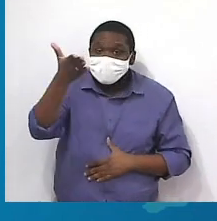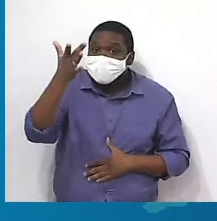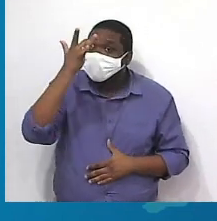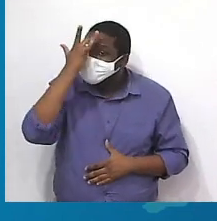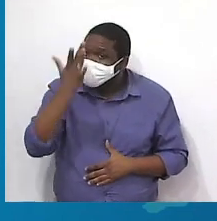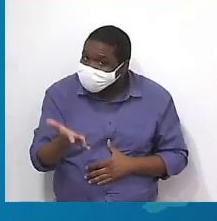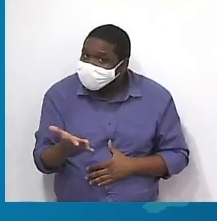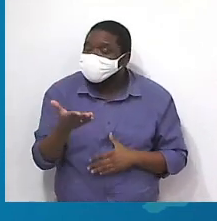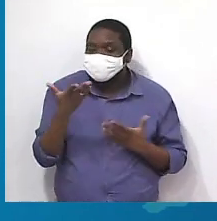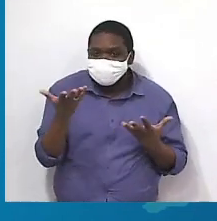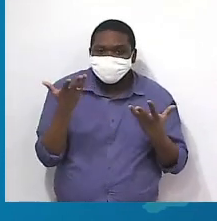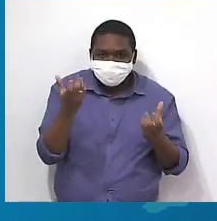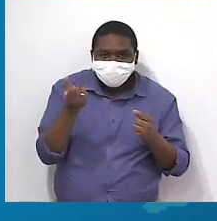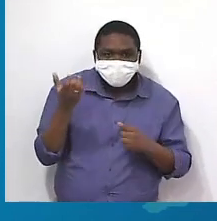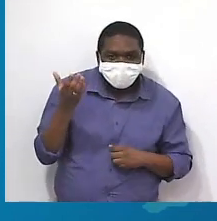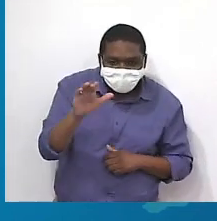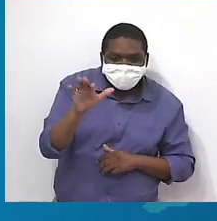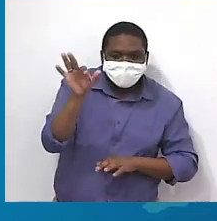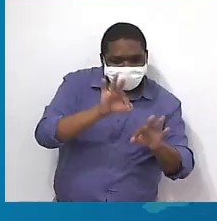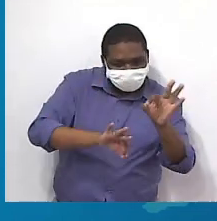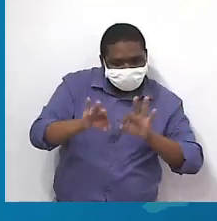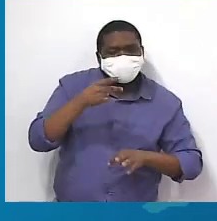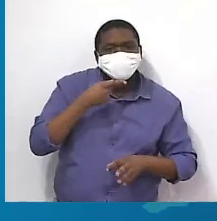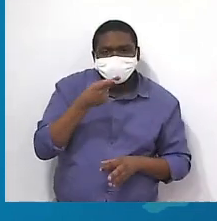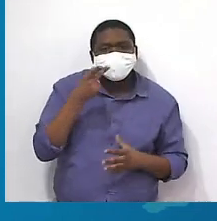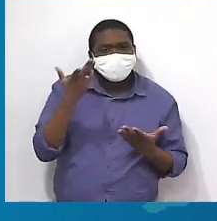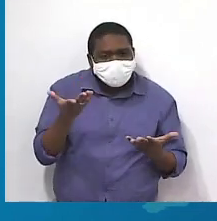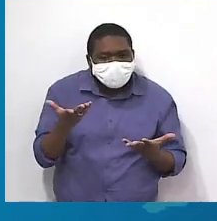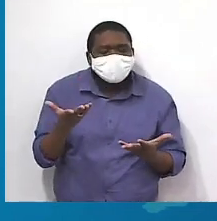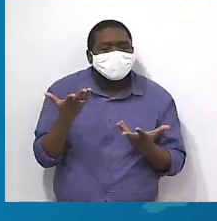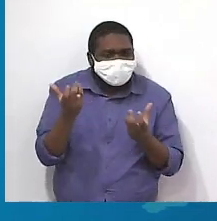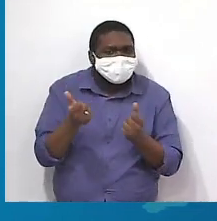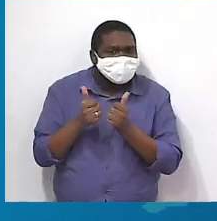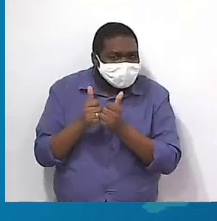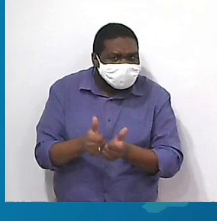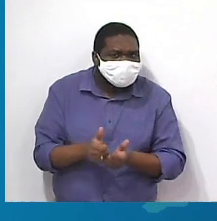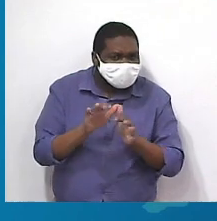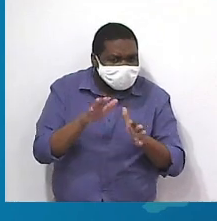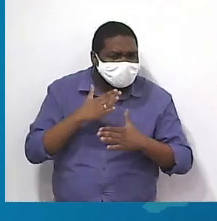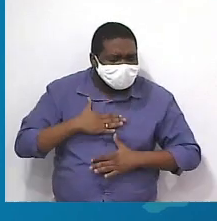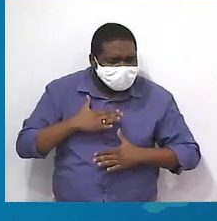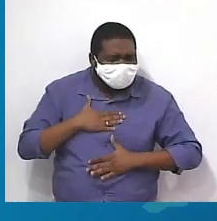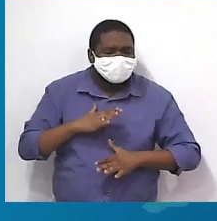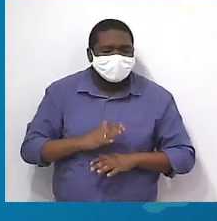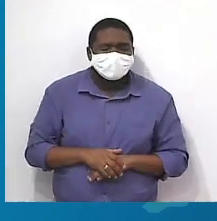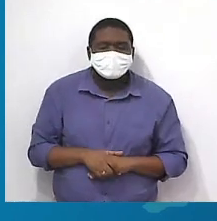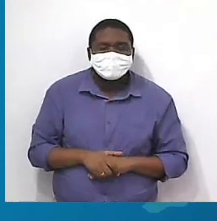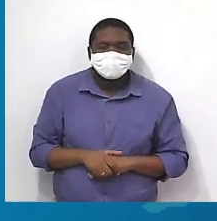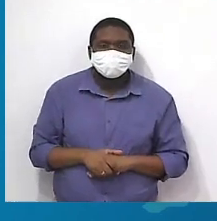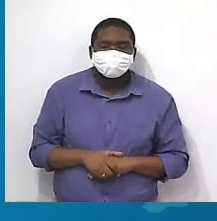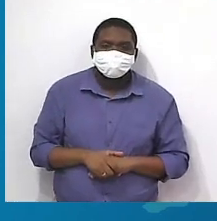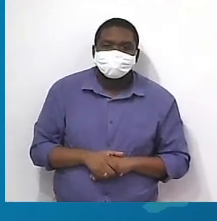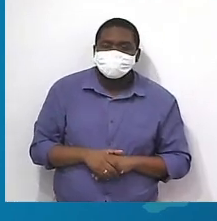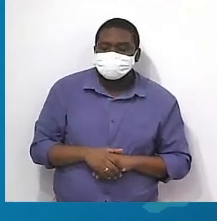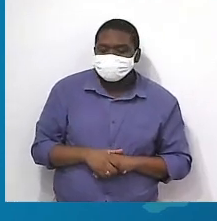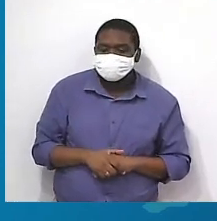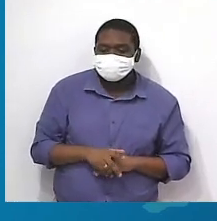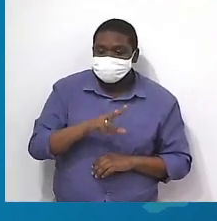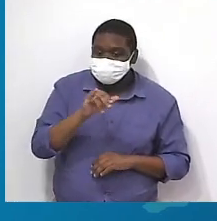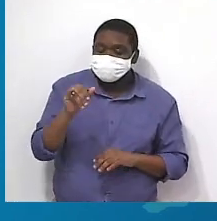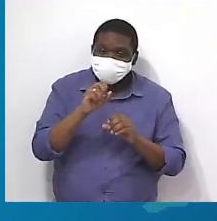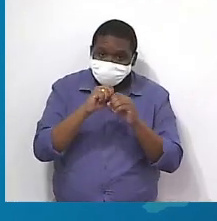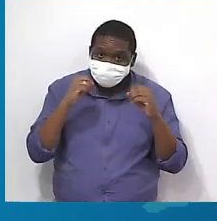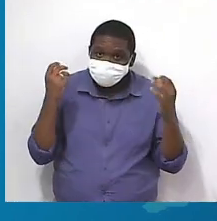fácil. Vamos colocar naquela ordem que eu te falei, tá? Segue comigo aí devagarinho. Ó, O Manuel vai mostrar o slide